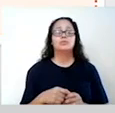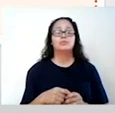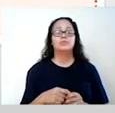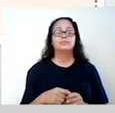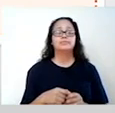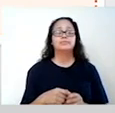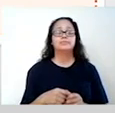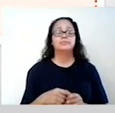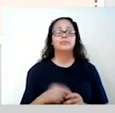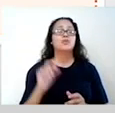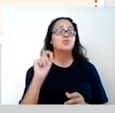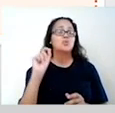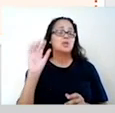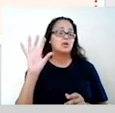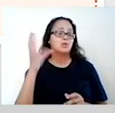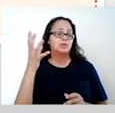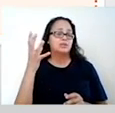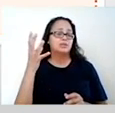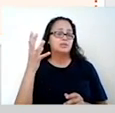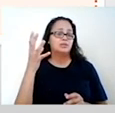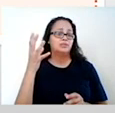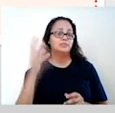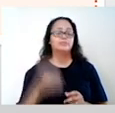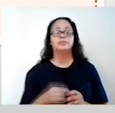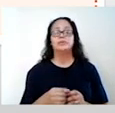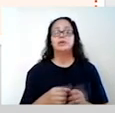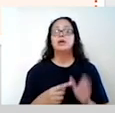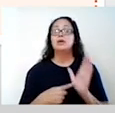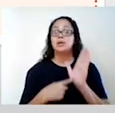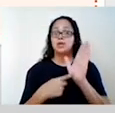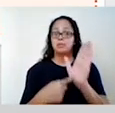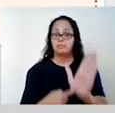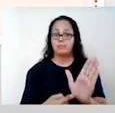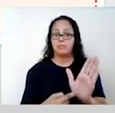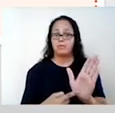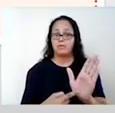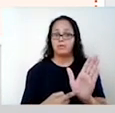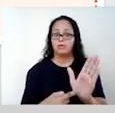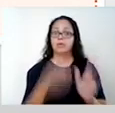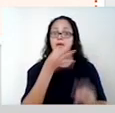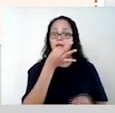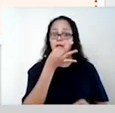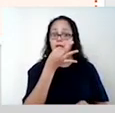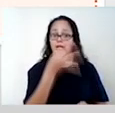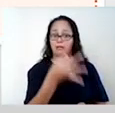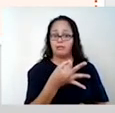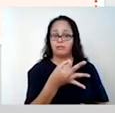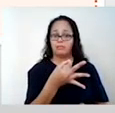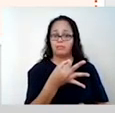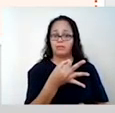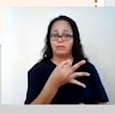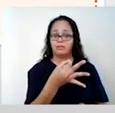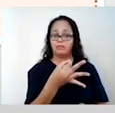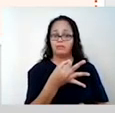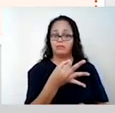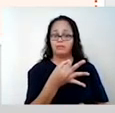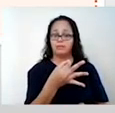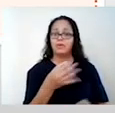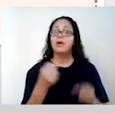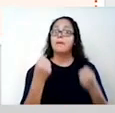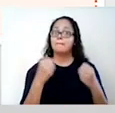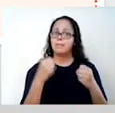ou acontecimento. E aí ela vai ter que apresentar argumentos. Todo texto que é opinativo, não basta dar opinião, eu tenho